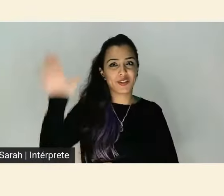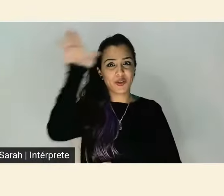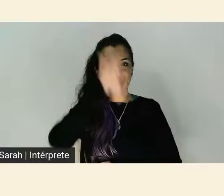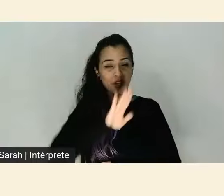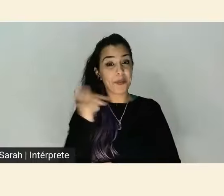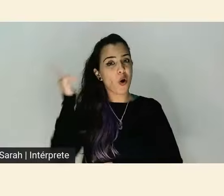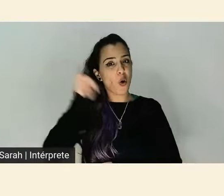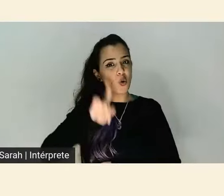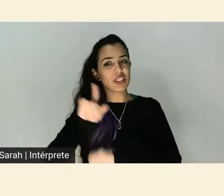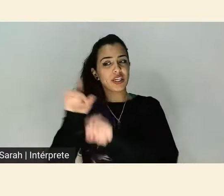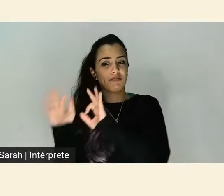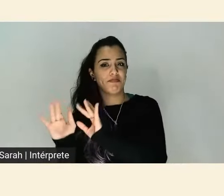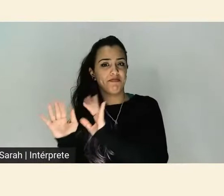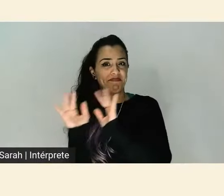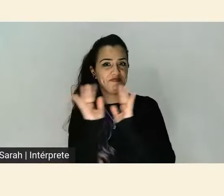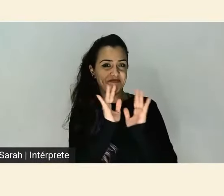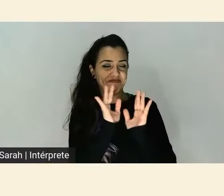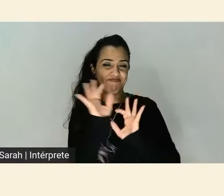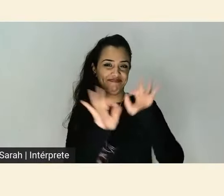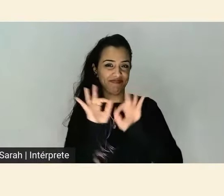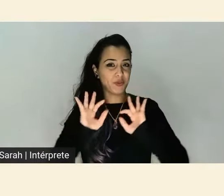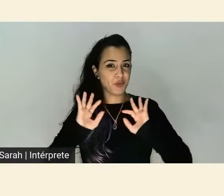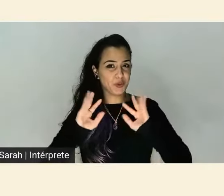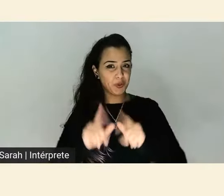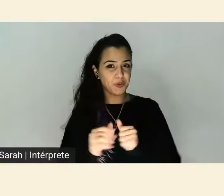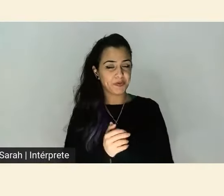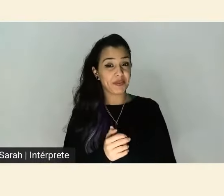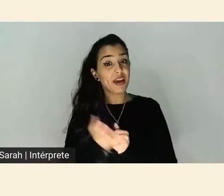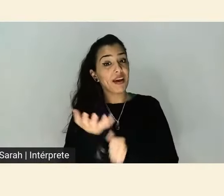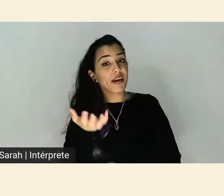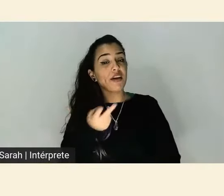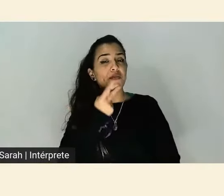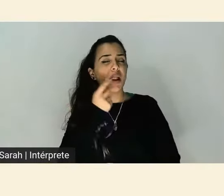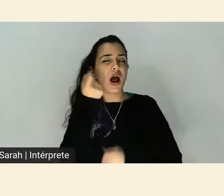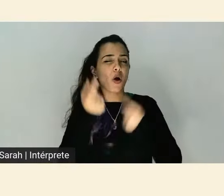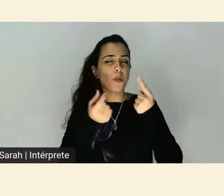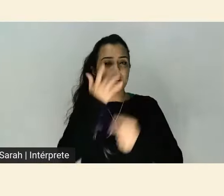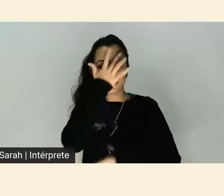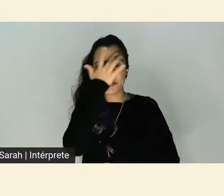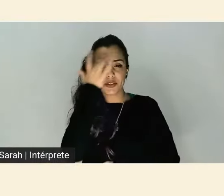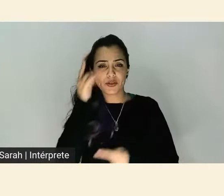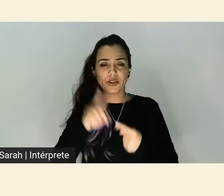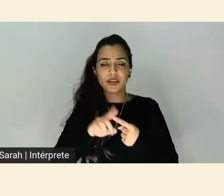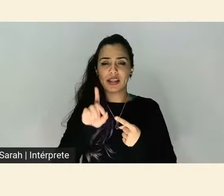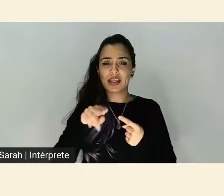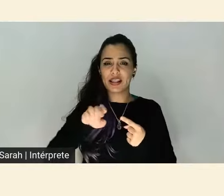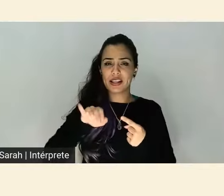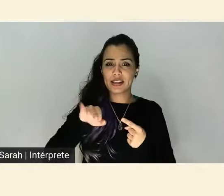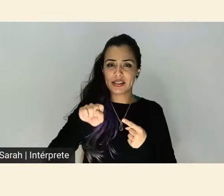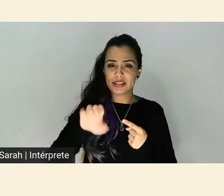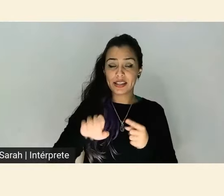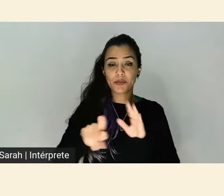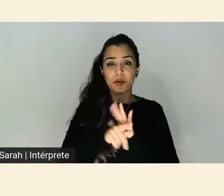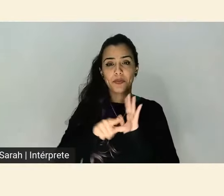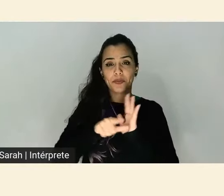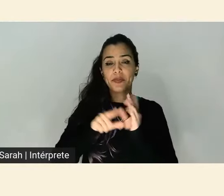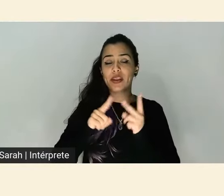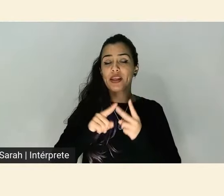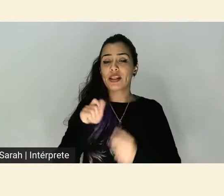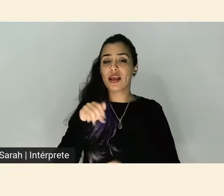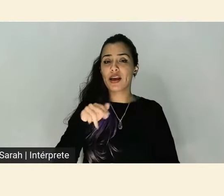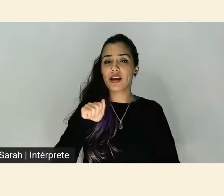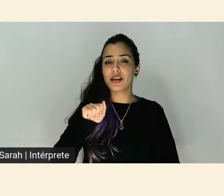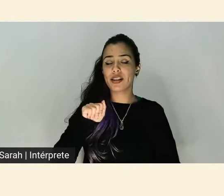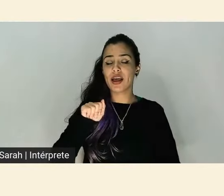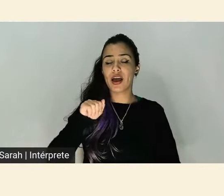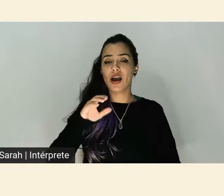painéis. Quero aqui destacar alguns nomes: da Heloísa Espada, do Instituto Moreira Salles, da Ana Gonçalves